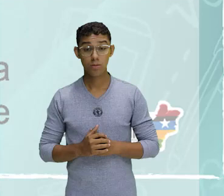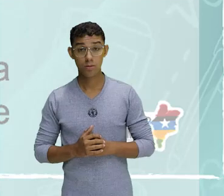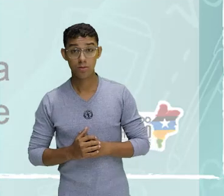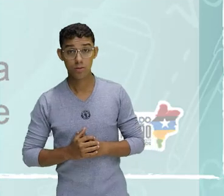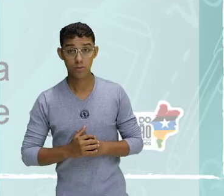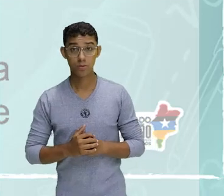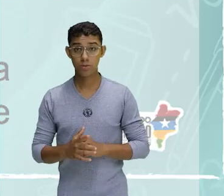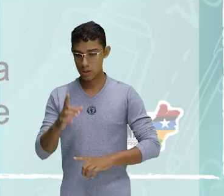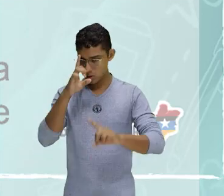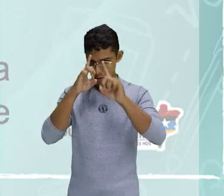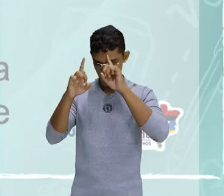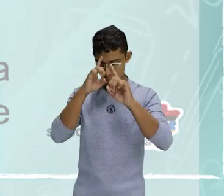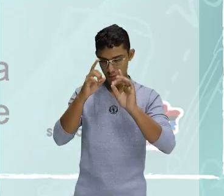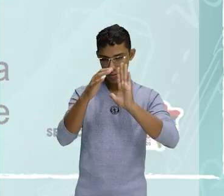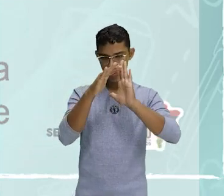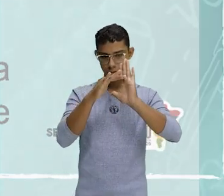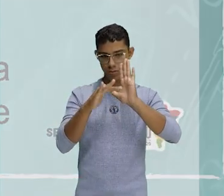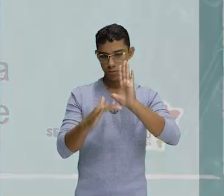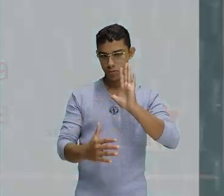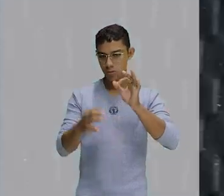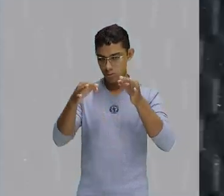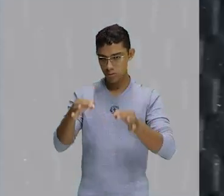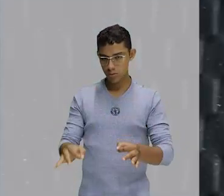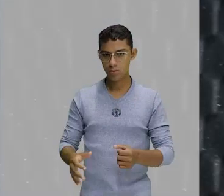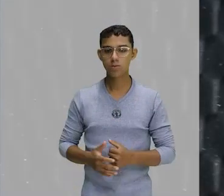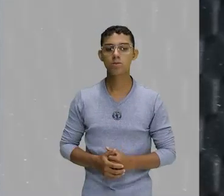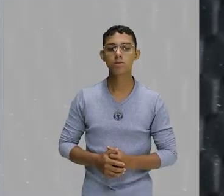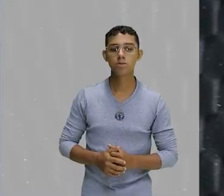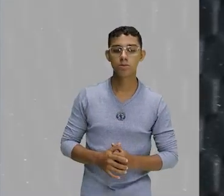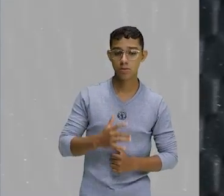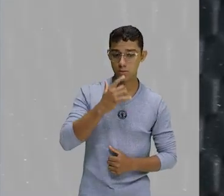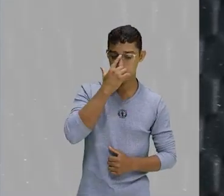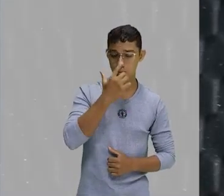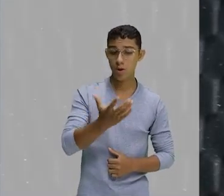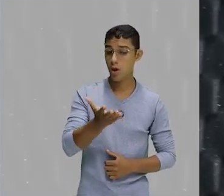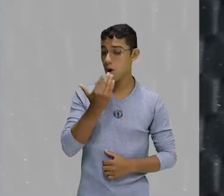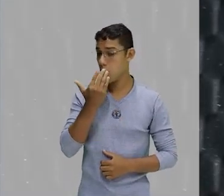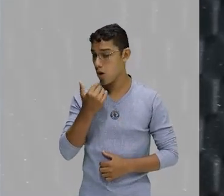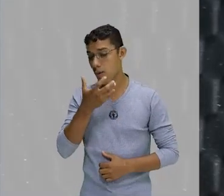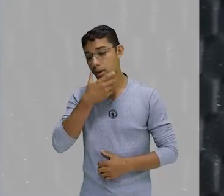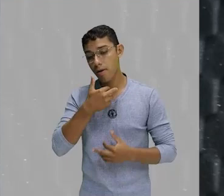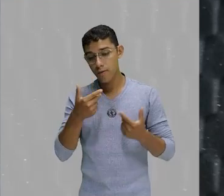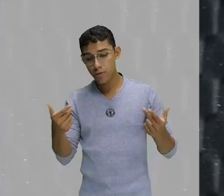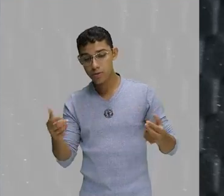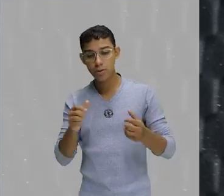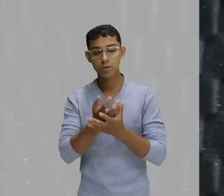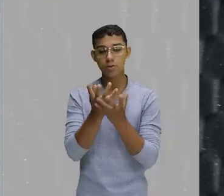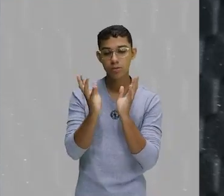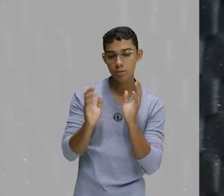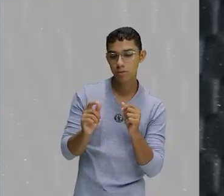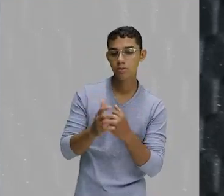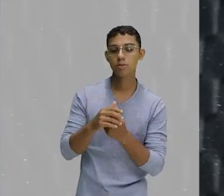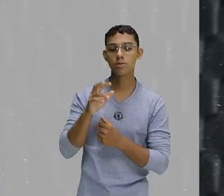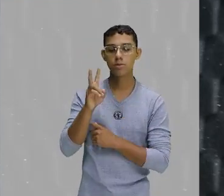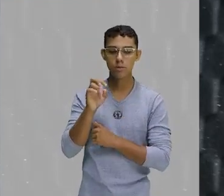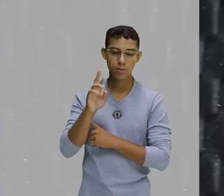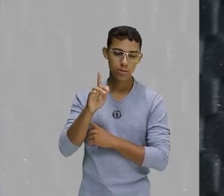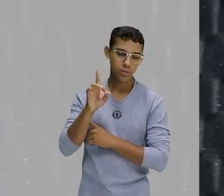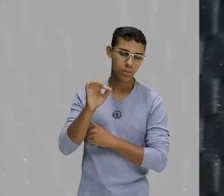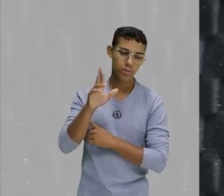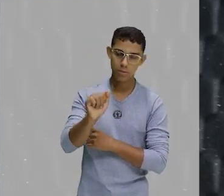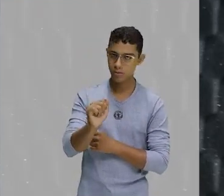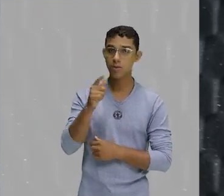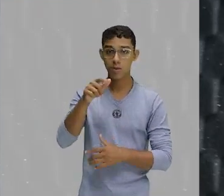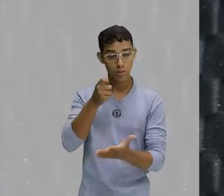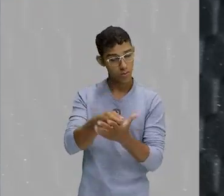rotina, tá? Uma rotina do que seria correto. Então, comer frutas e verduras. Comer frutas e verduras. Todo